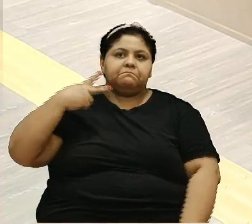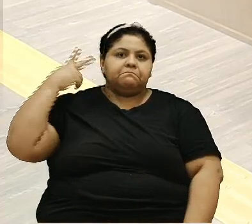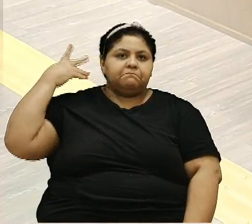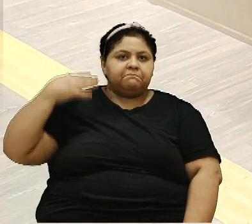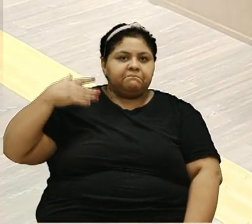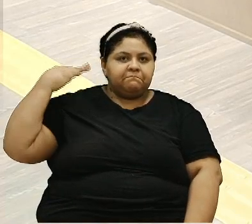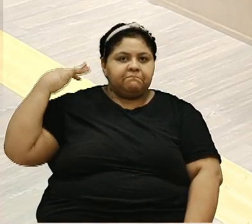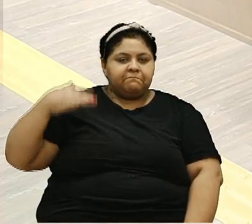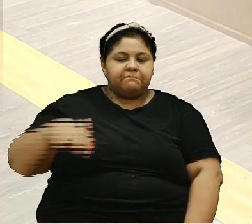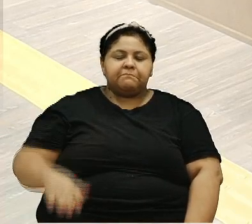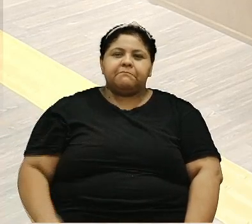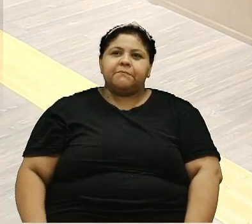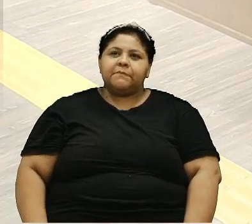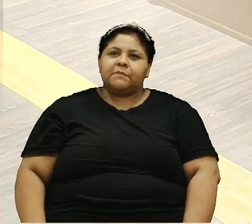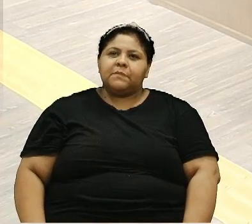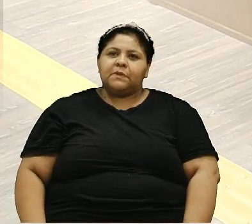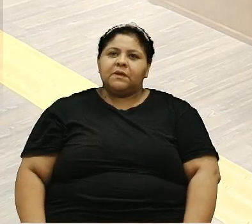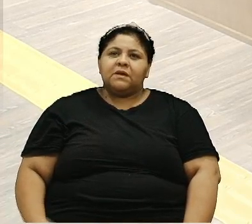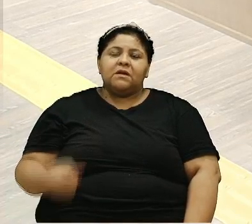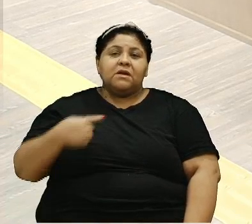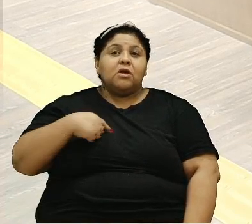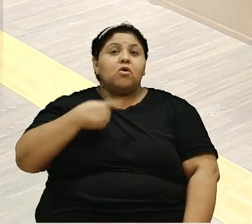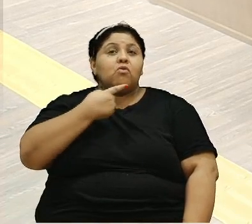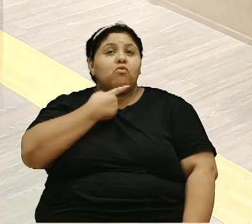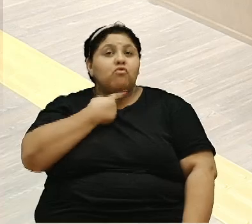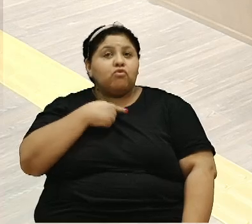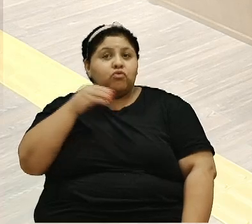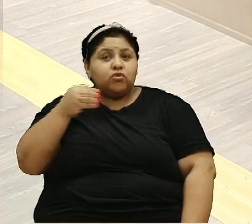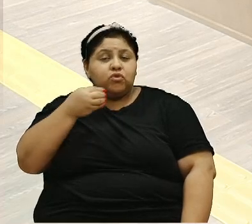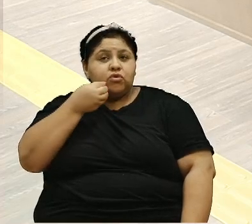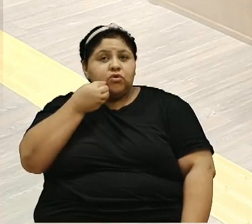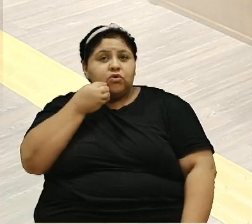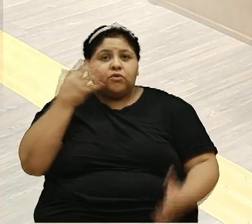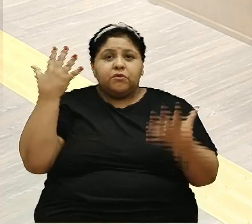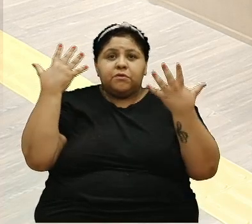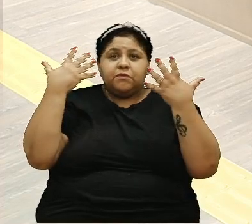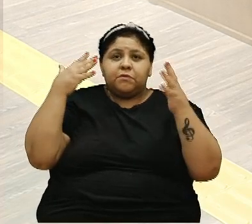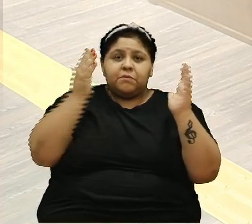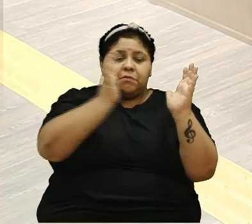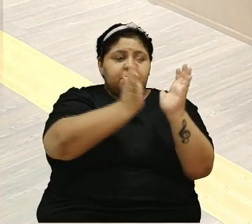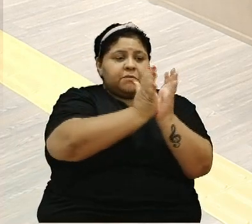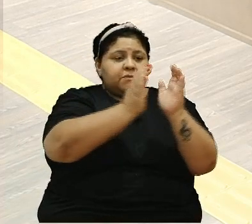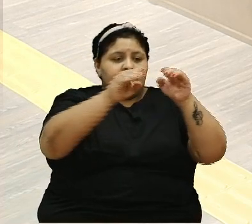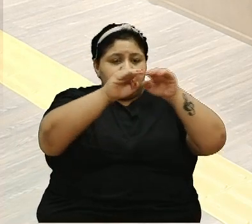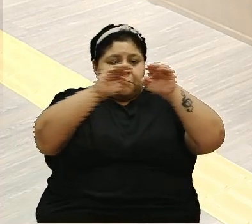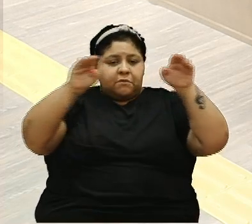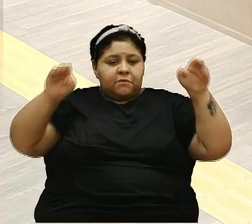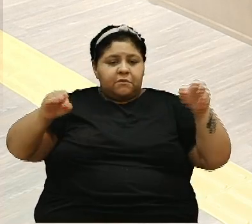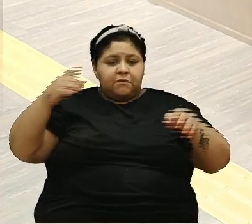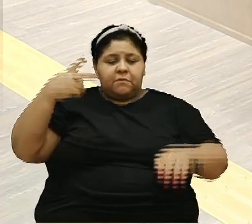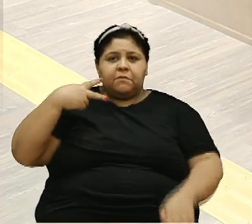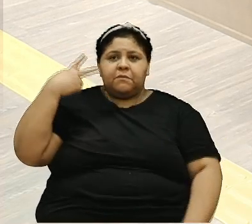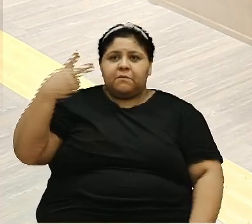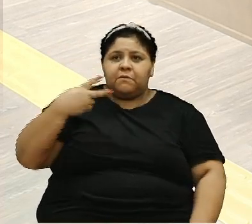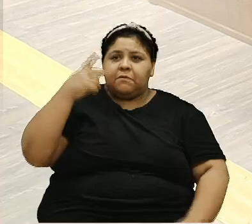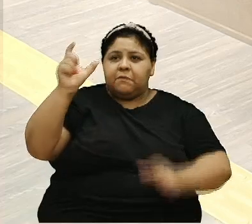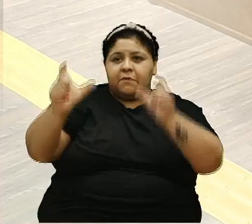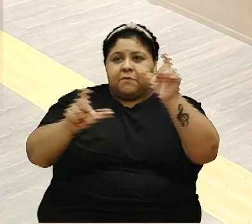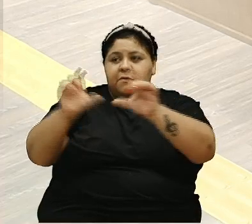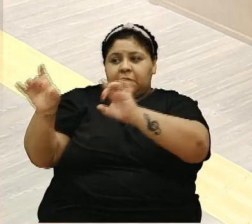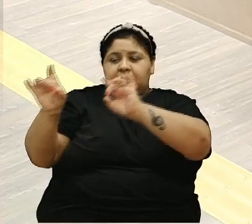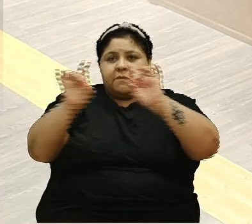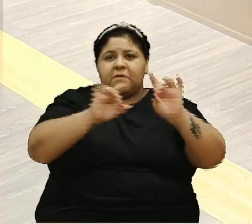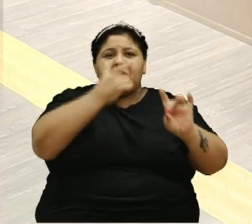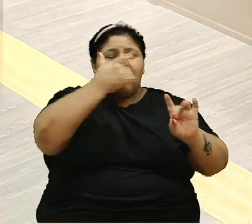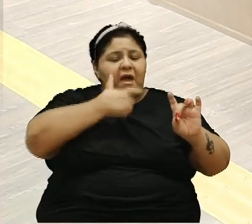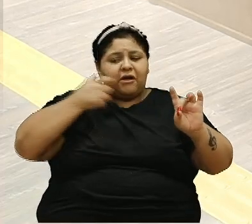Então, eu gostaria de pegar o gancho, né, saudando primeiro meus colegas da mesa, os colegas vereadores, as pessoas que estão acompanhando. Acho que